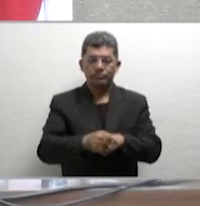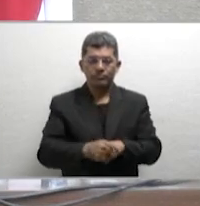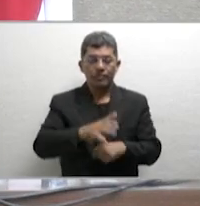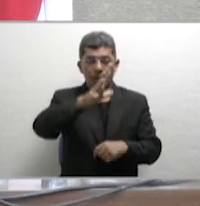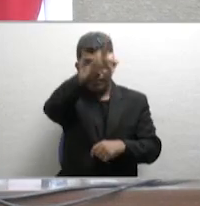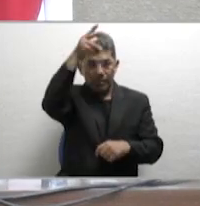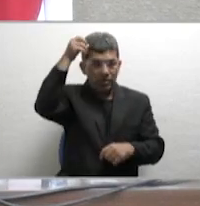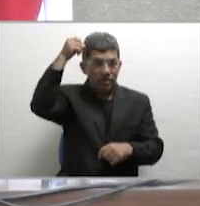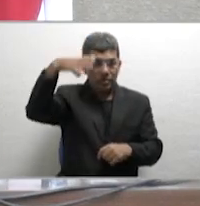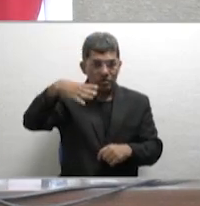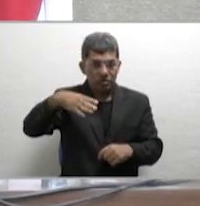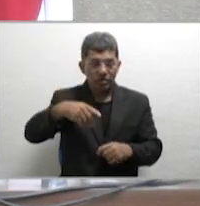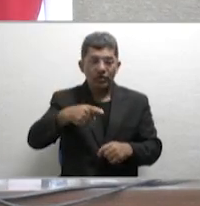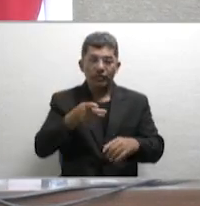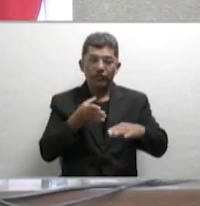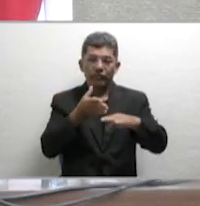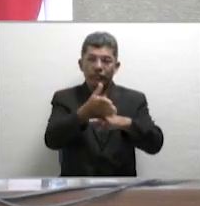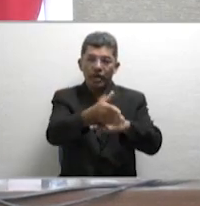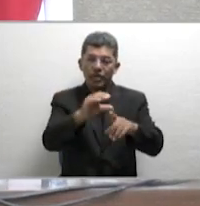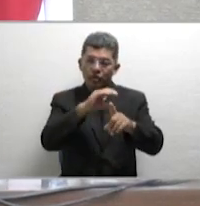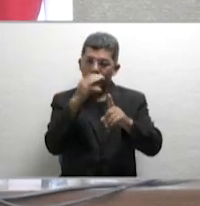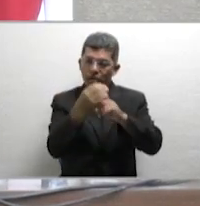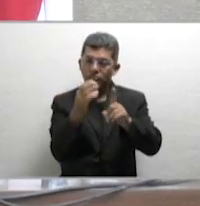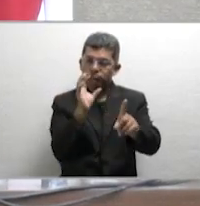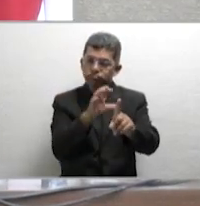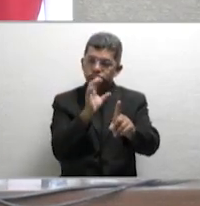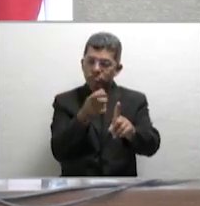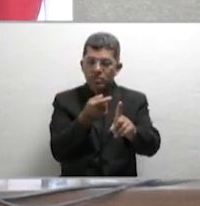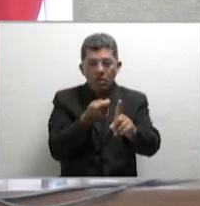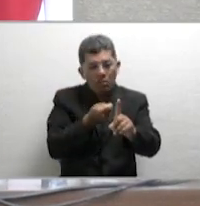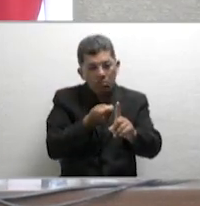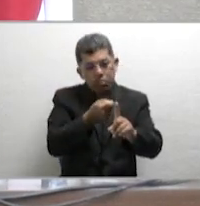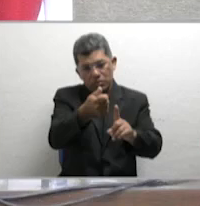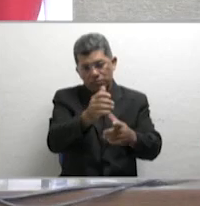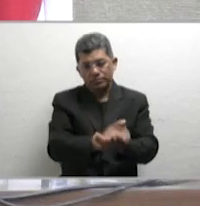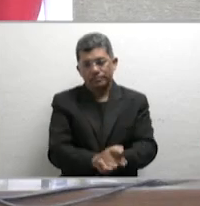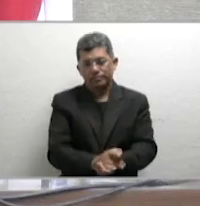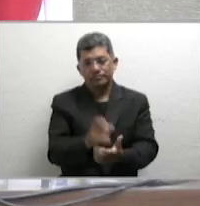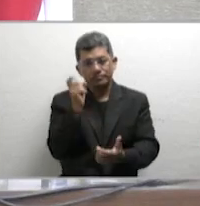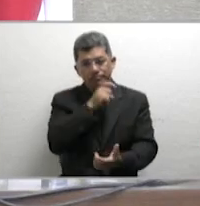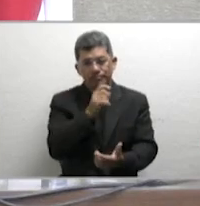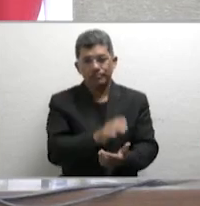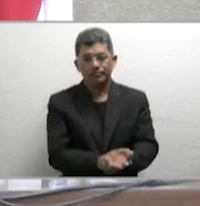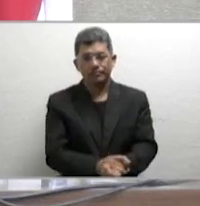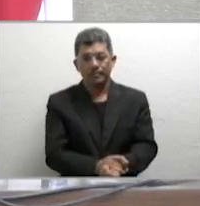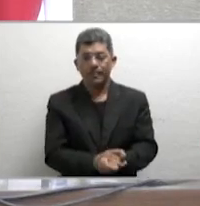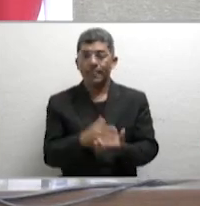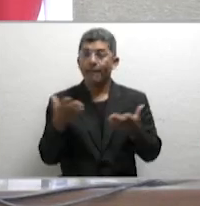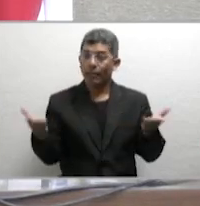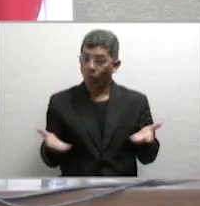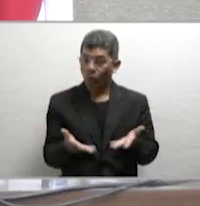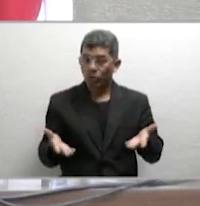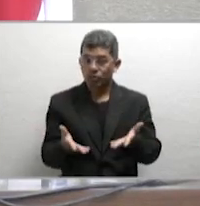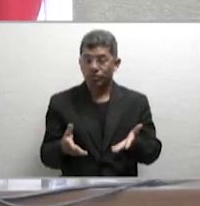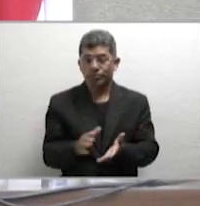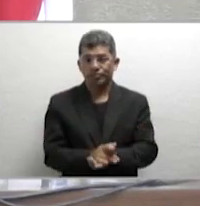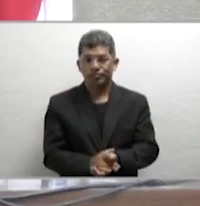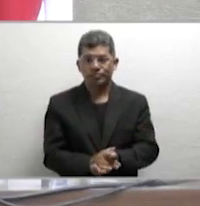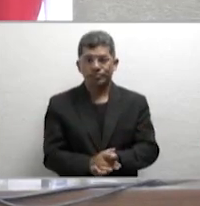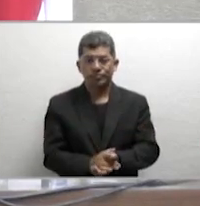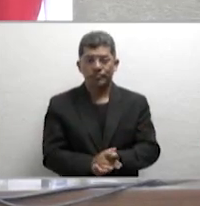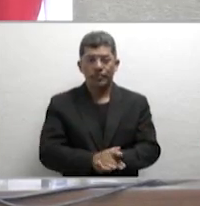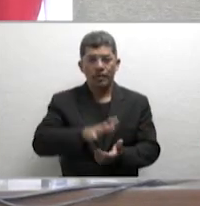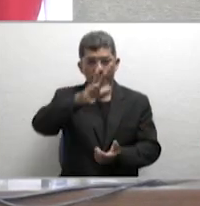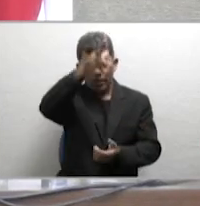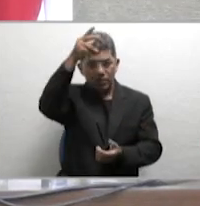Amazonas Energia vai às comunidades tentando ludibriar a população. Hoje, a instalação da